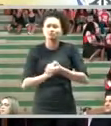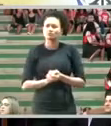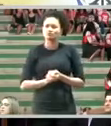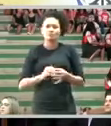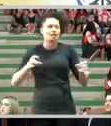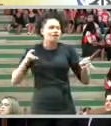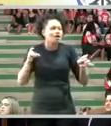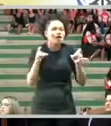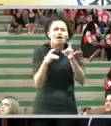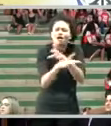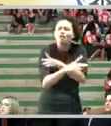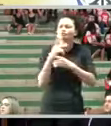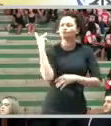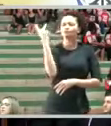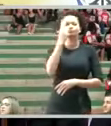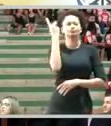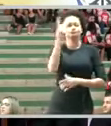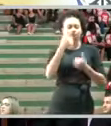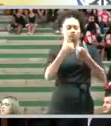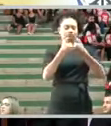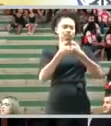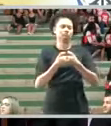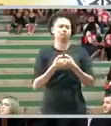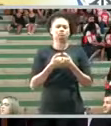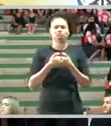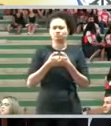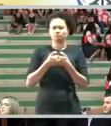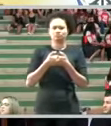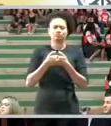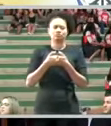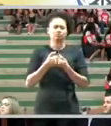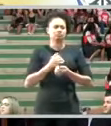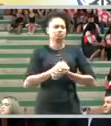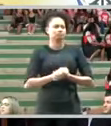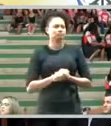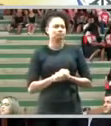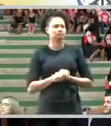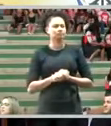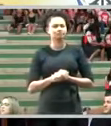termina a história da arca com morte.